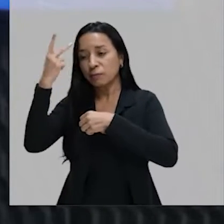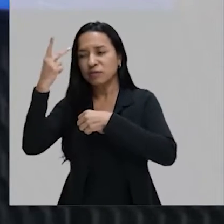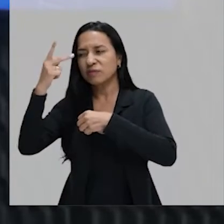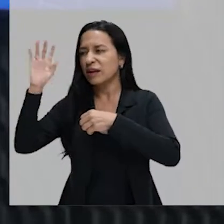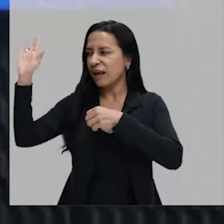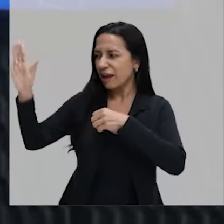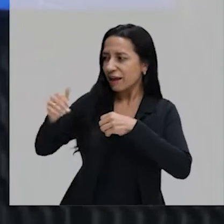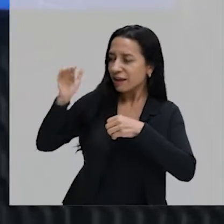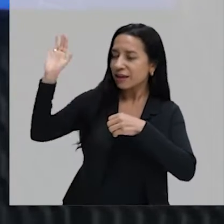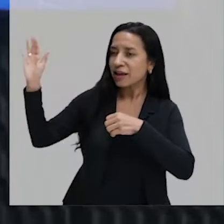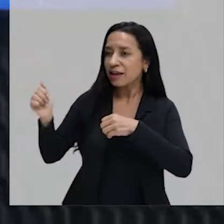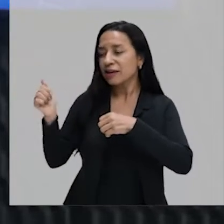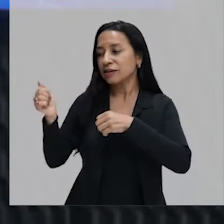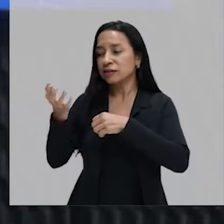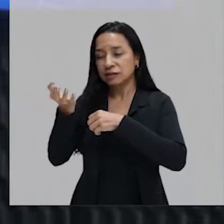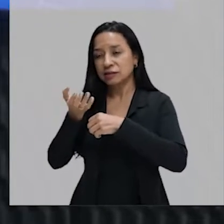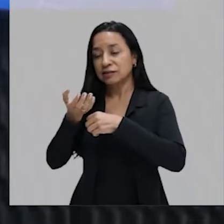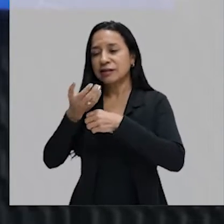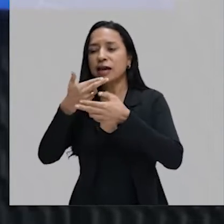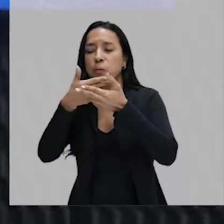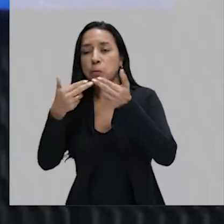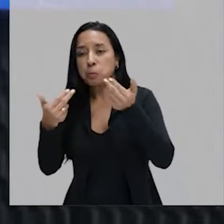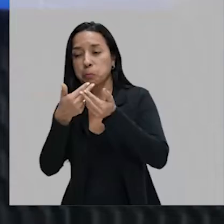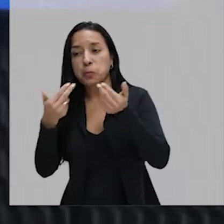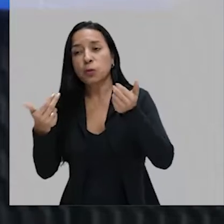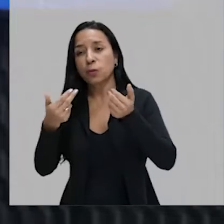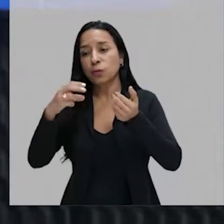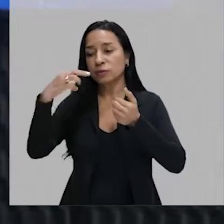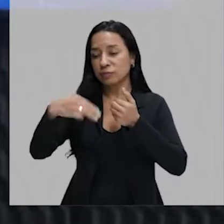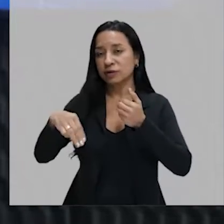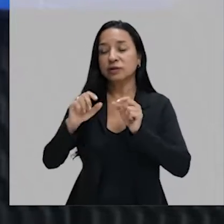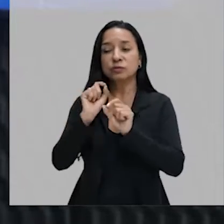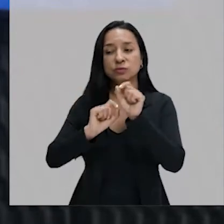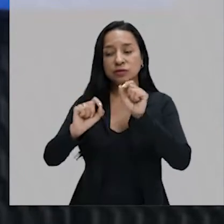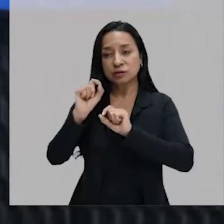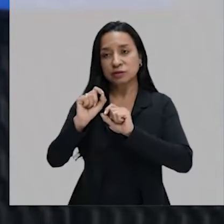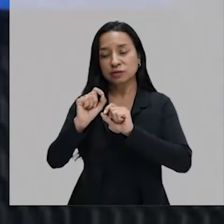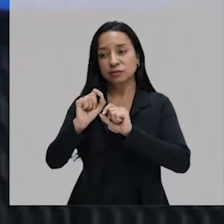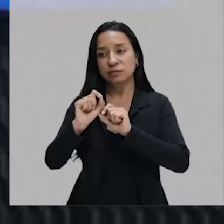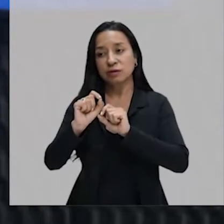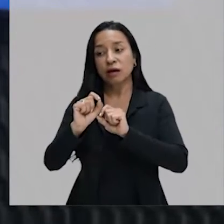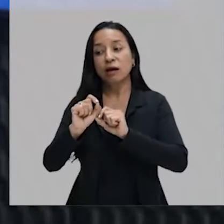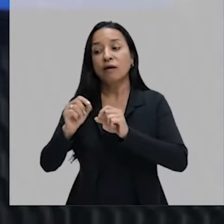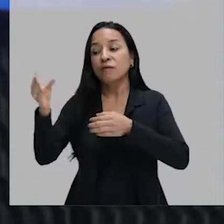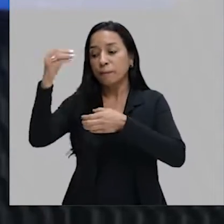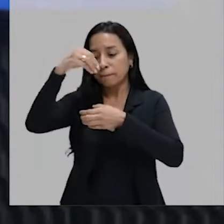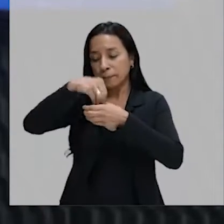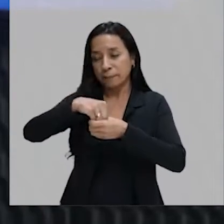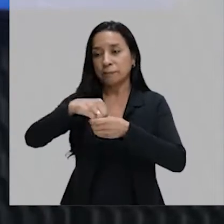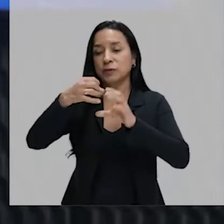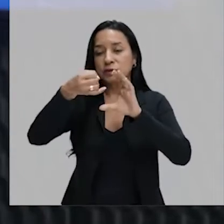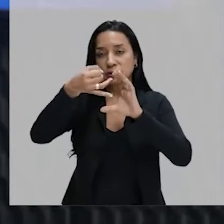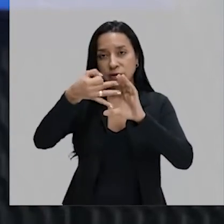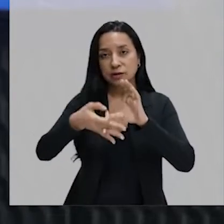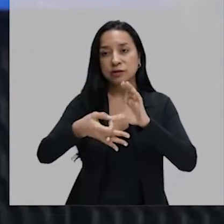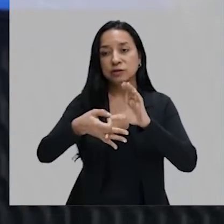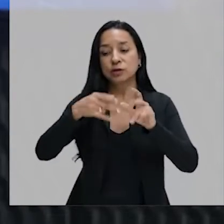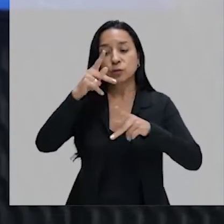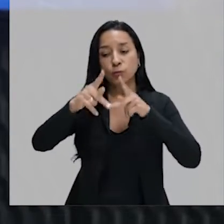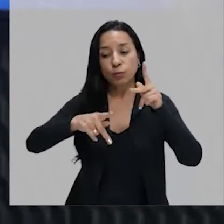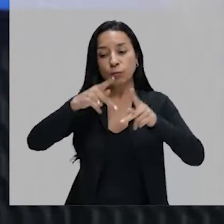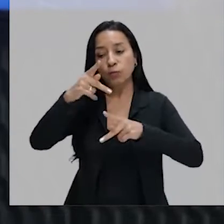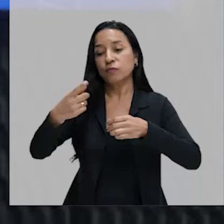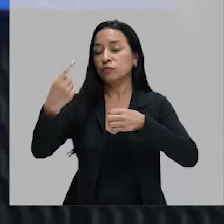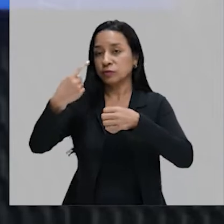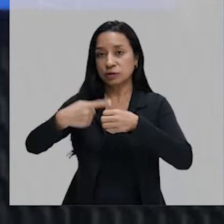isso. Professor, mas isso faz parte das características do povo do interior, que é justamente o processo de